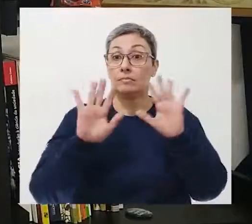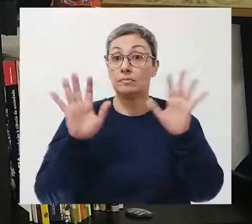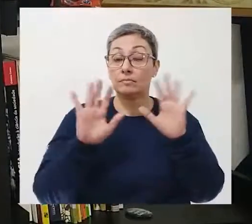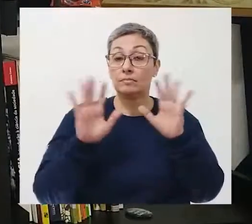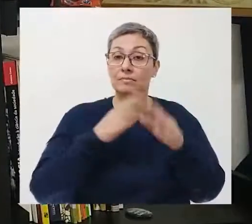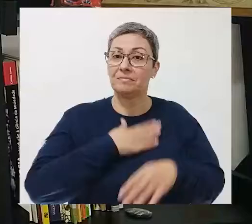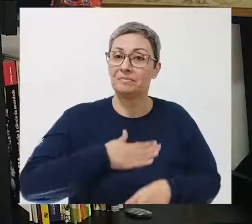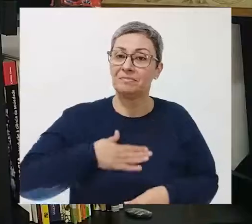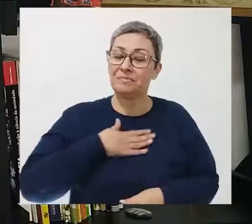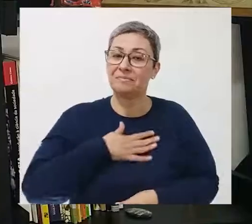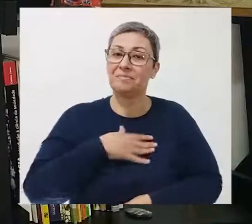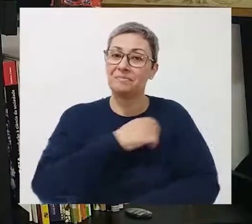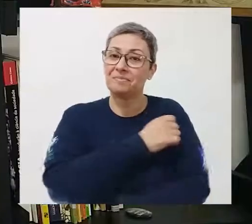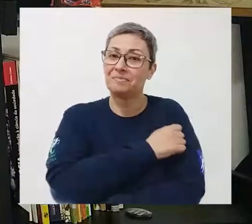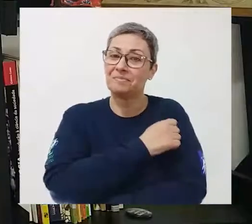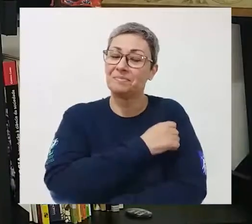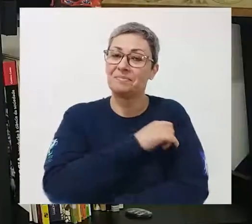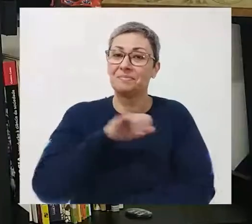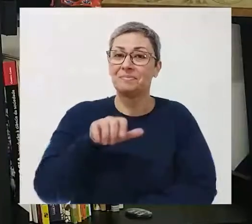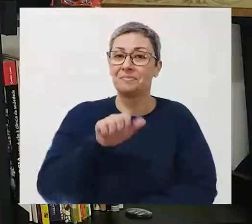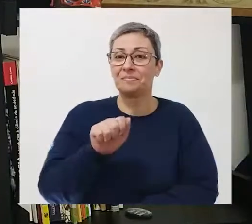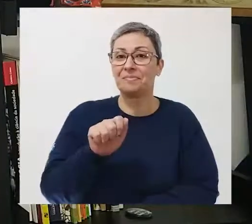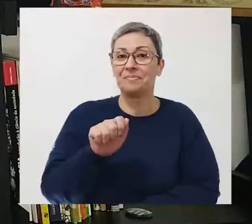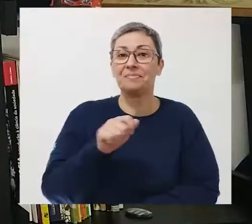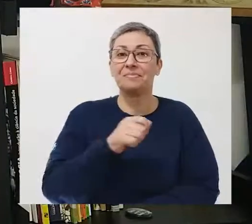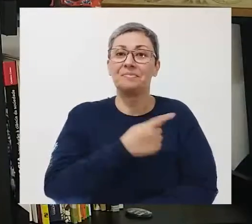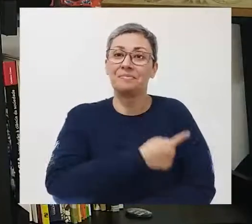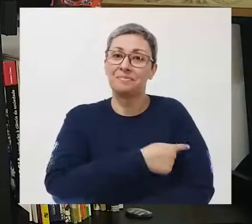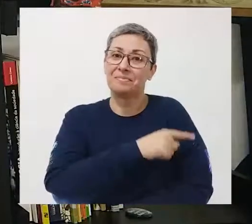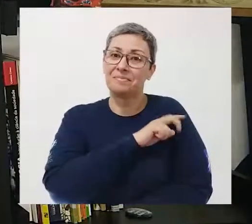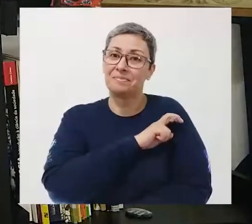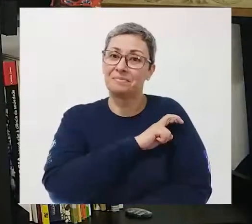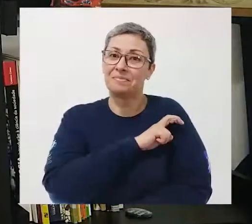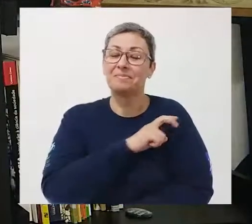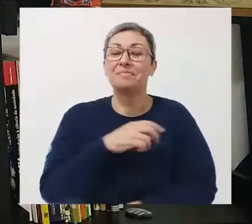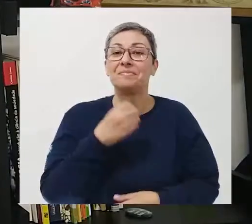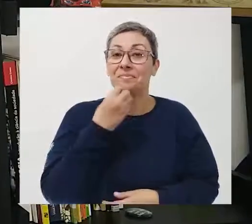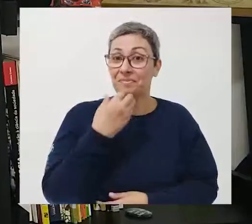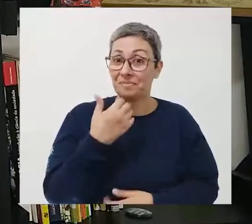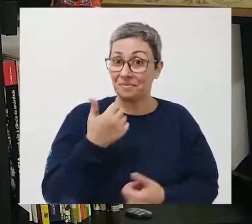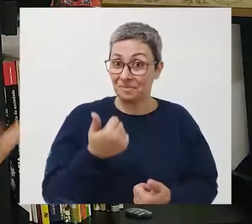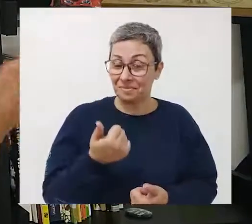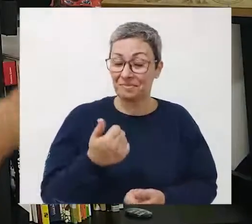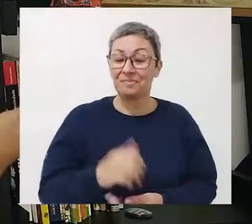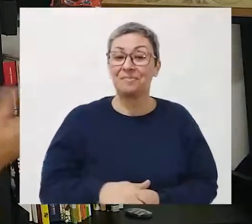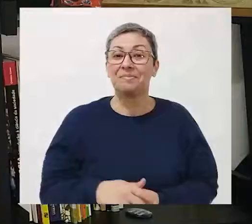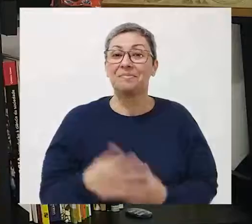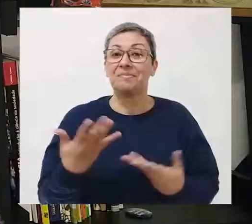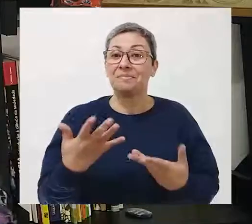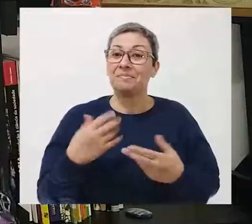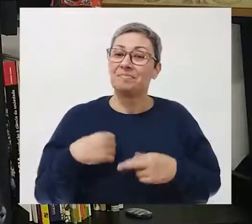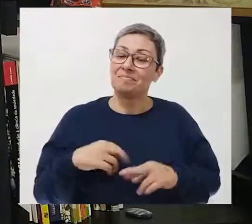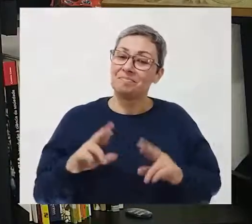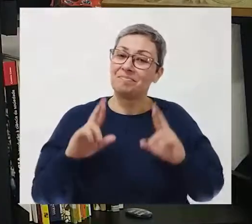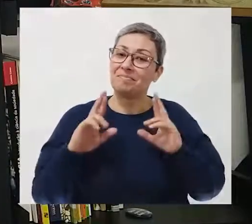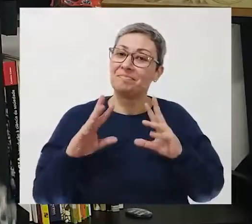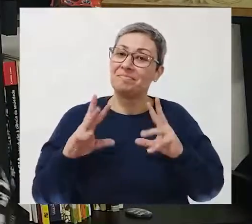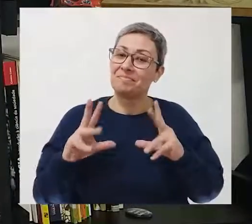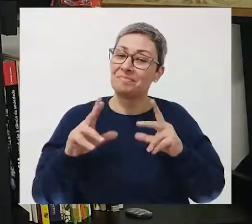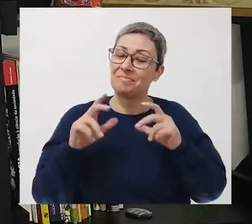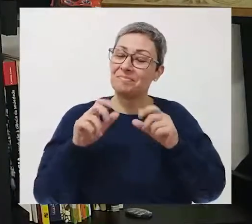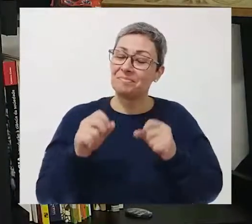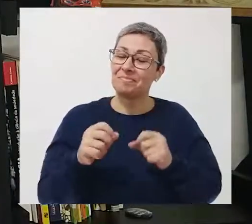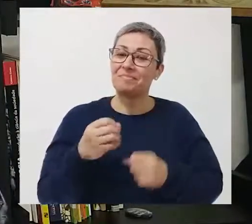queridas educandas e queridos educandos da EJA do ciclo 1. Tudo bem com vocês? Bom, eu desejo que todos e todas